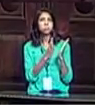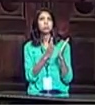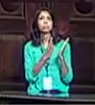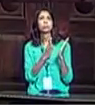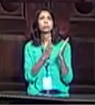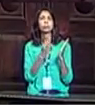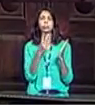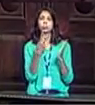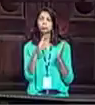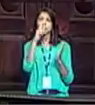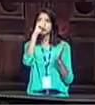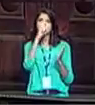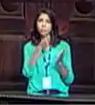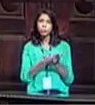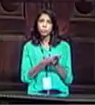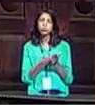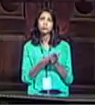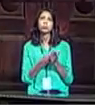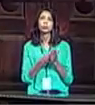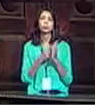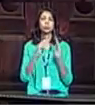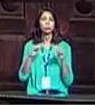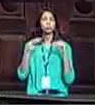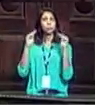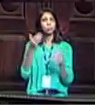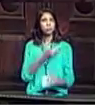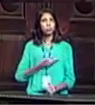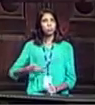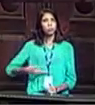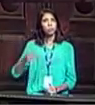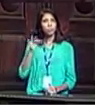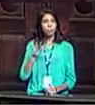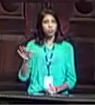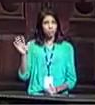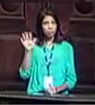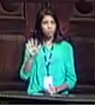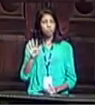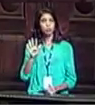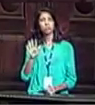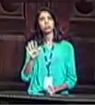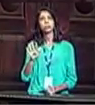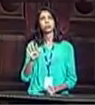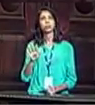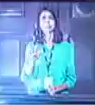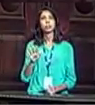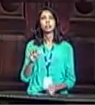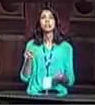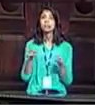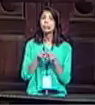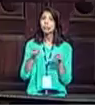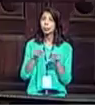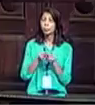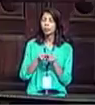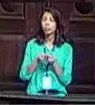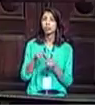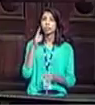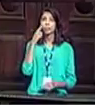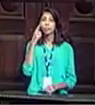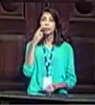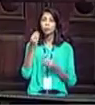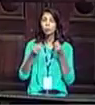a decisão do Supremo Tribunal Federal e a manifestação